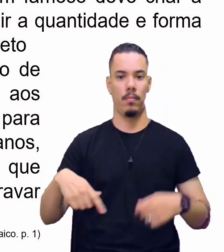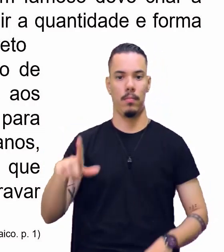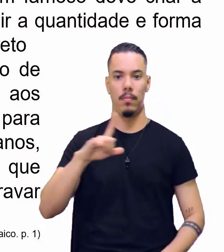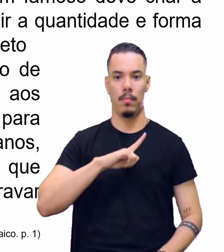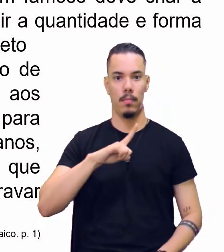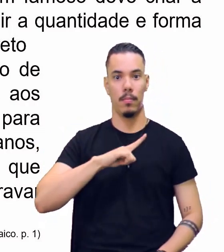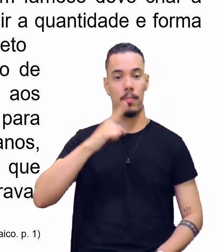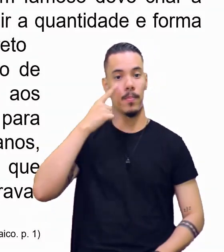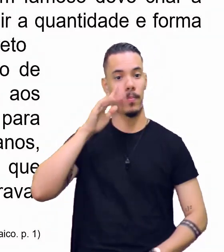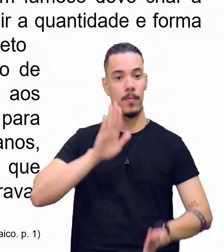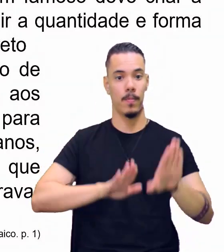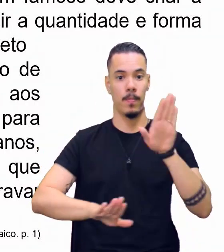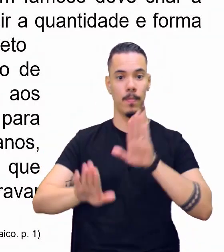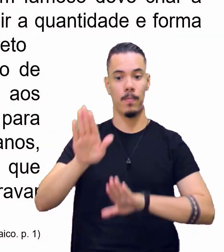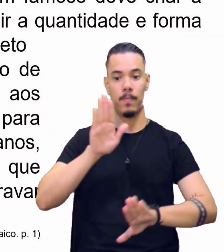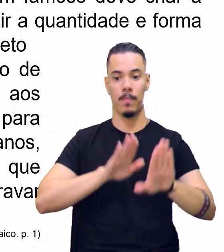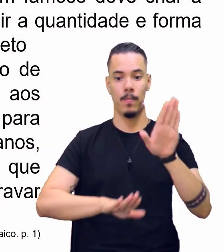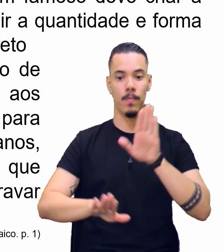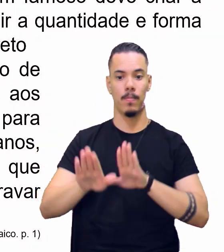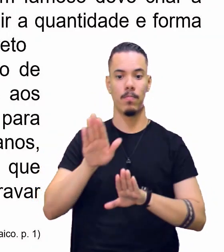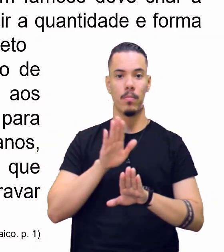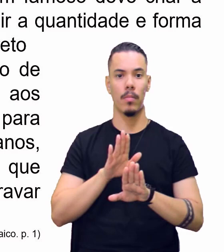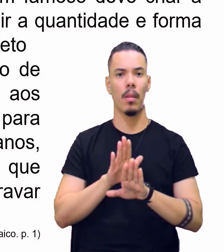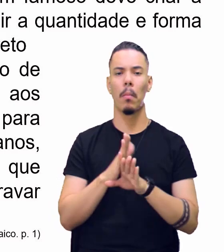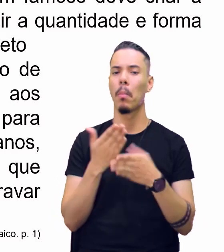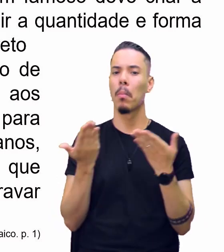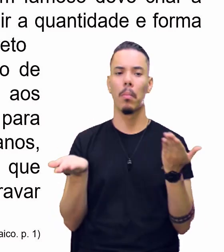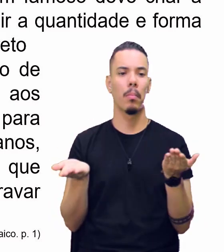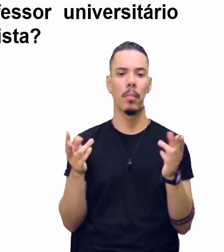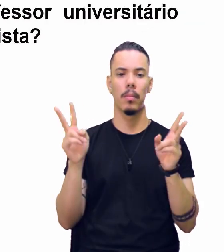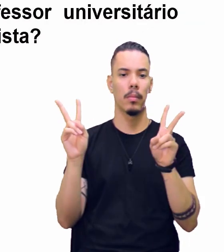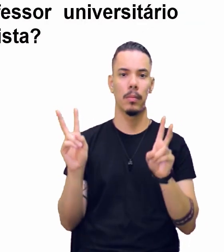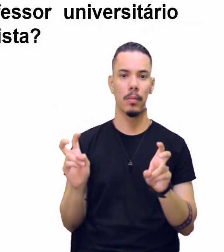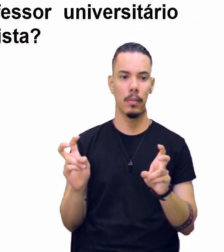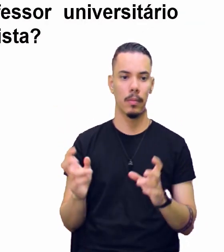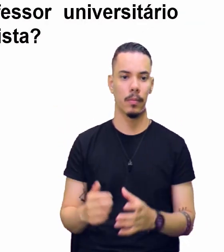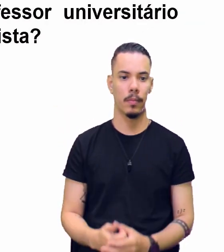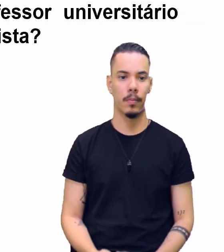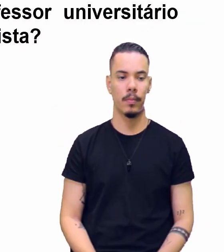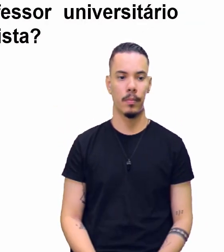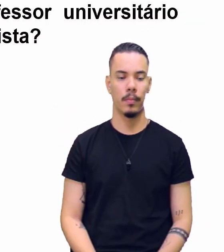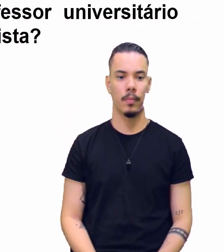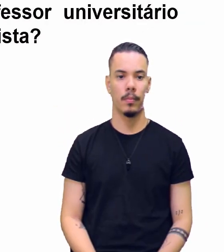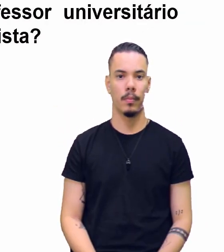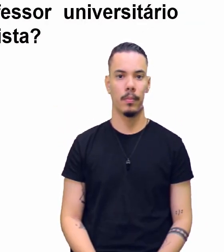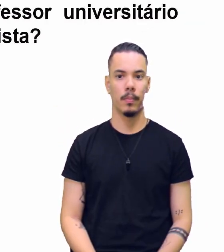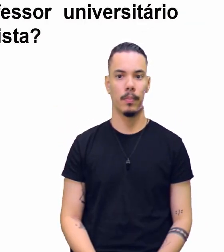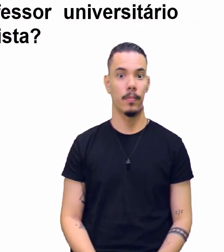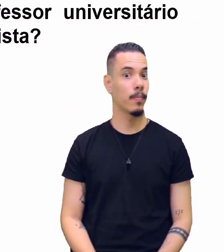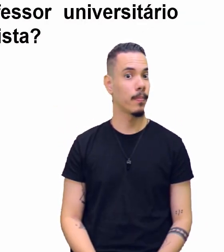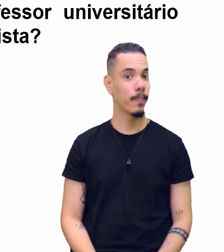cautela. Mas que tema é esse? Do que se trata?